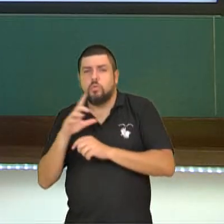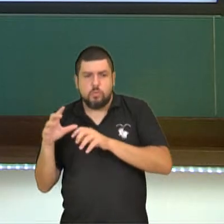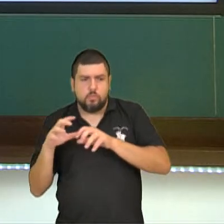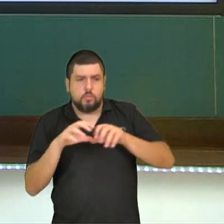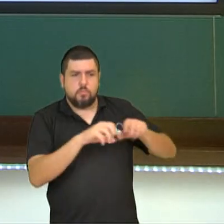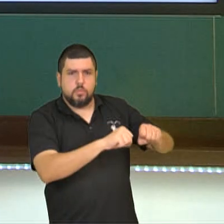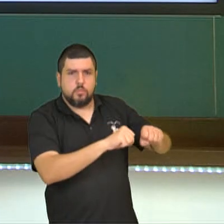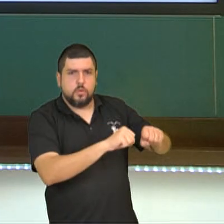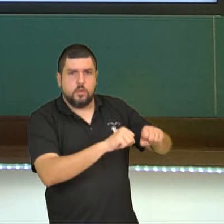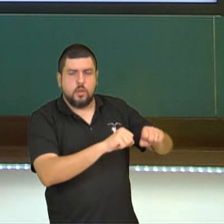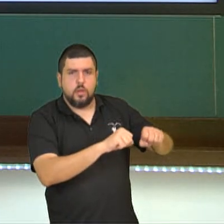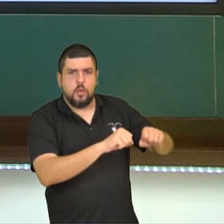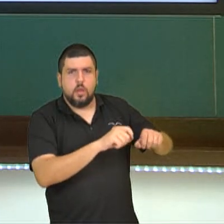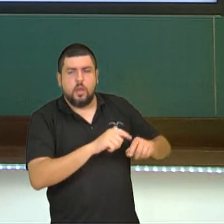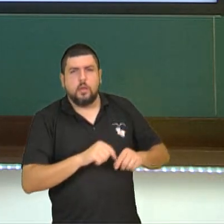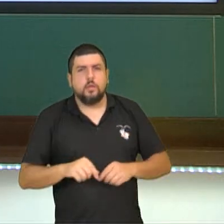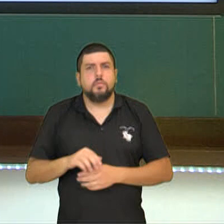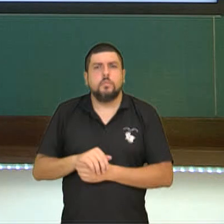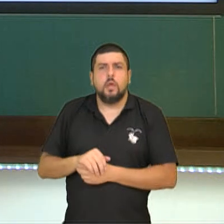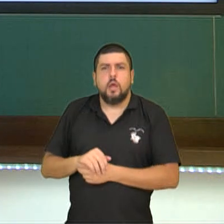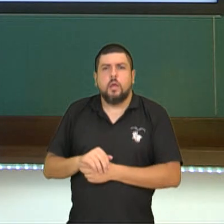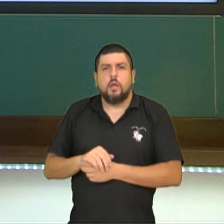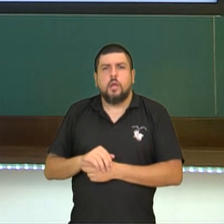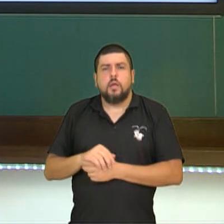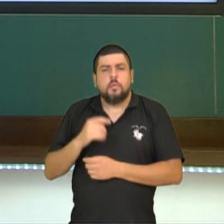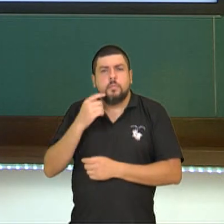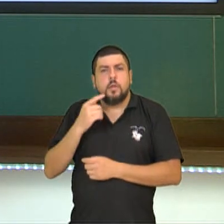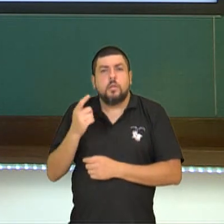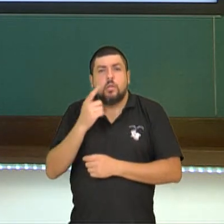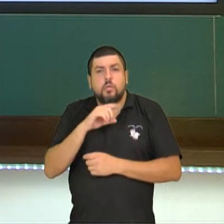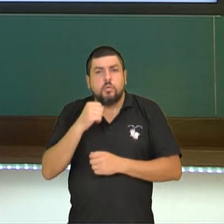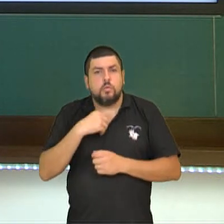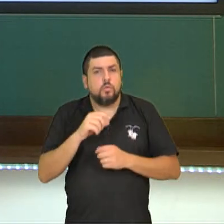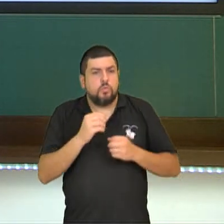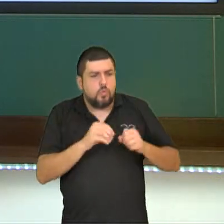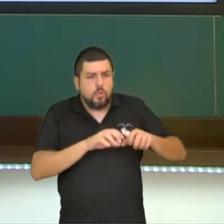Wakanda, Amani-Shaketo, chegou a